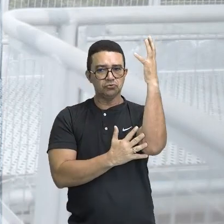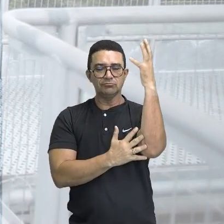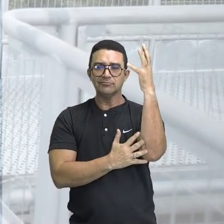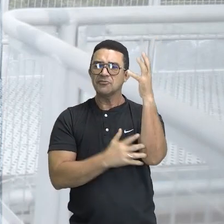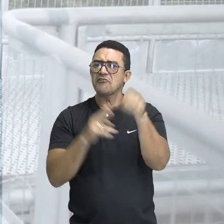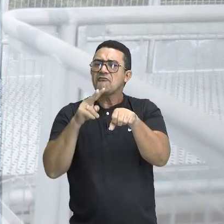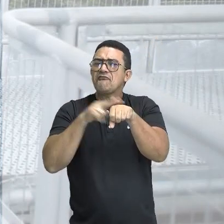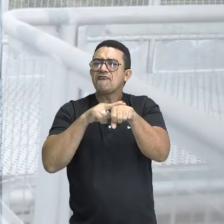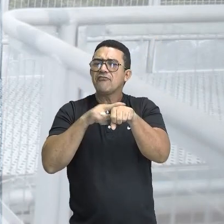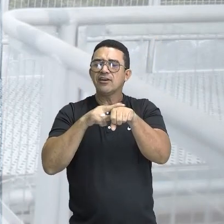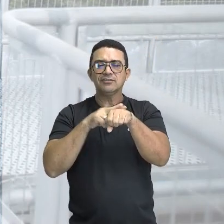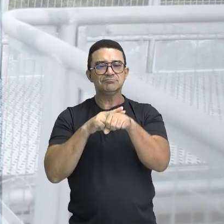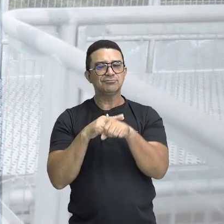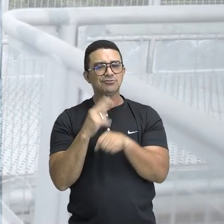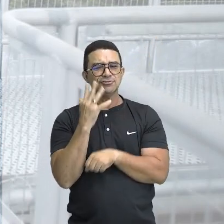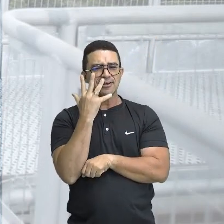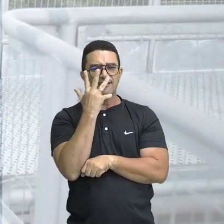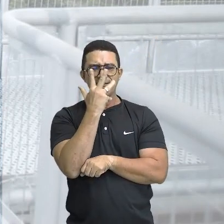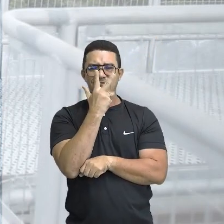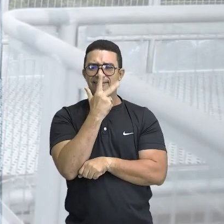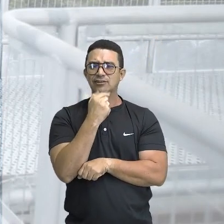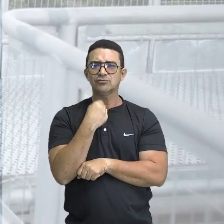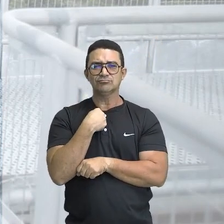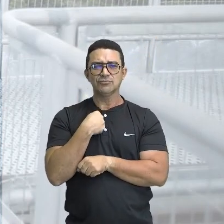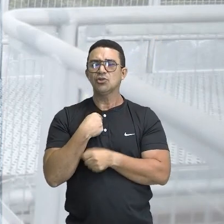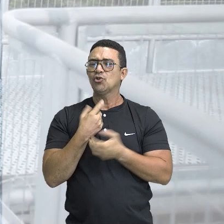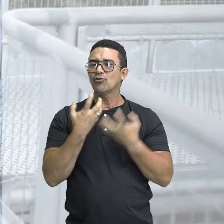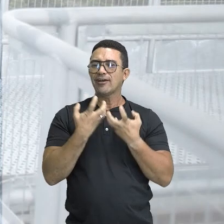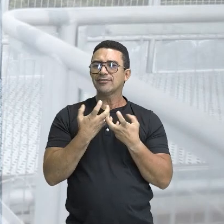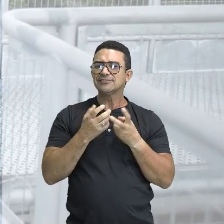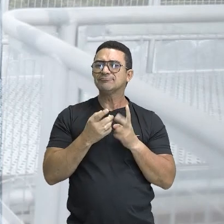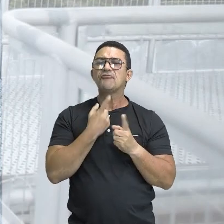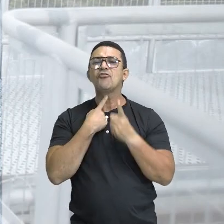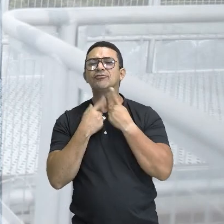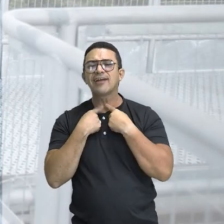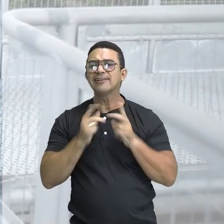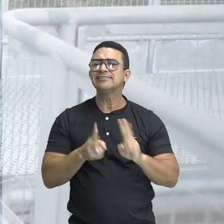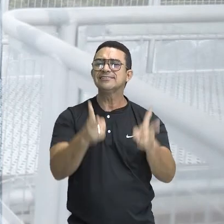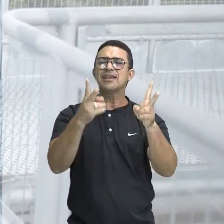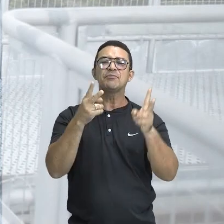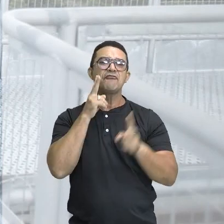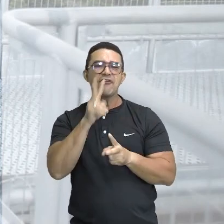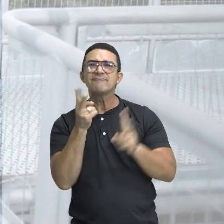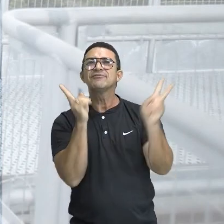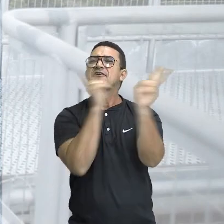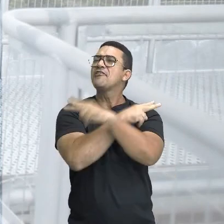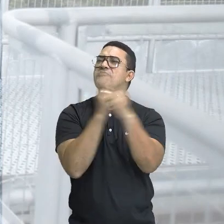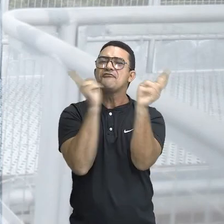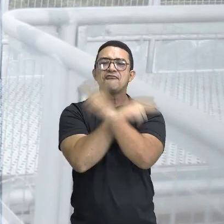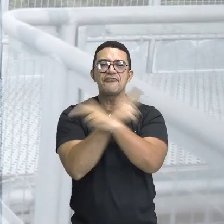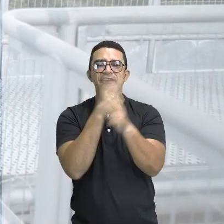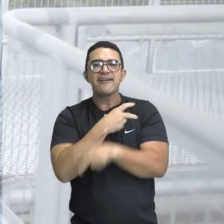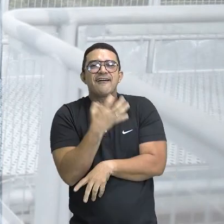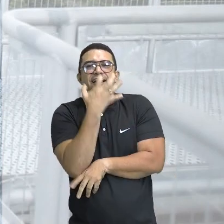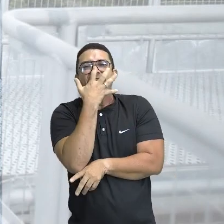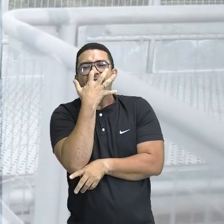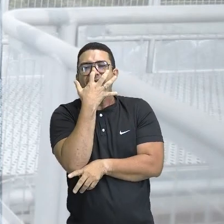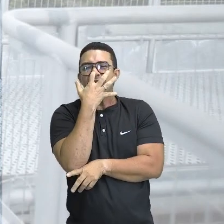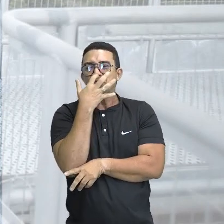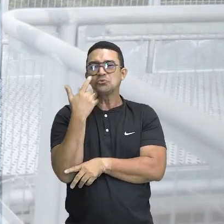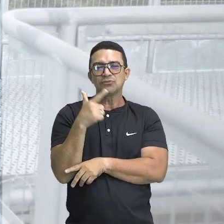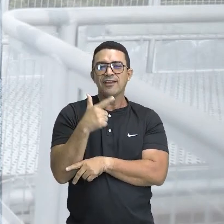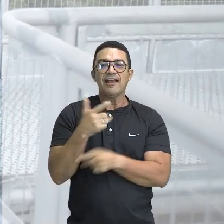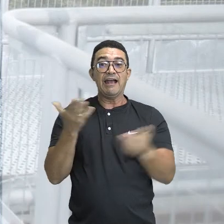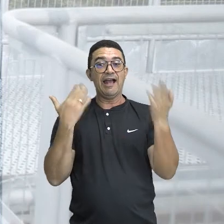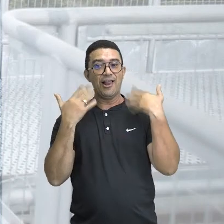verde. Então, é muito bonito. Eu quero ficar sempre aqui olhando, porque esse ar fresquinho, apesar do calor,